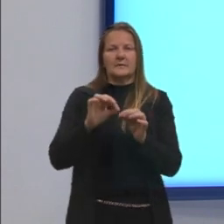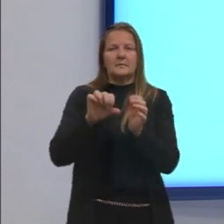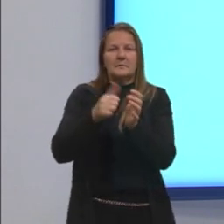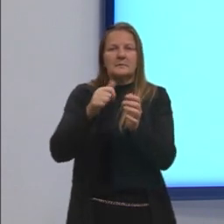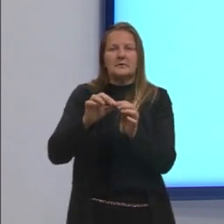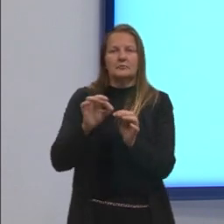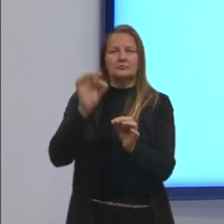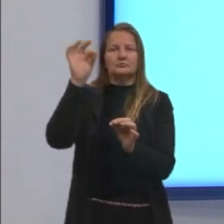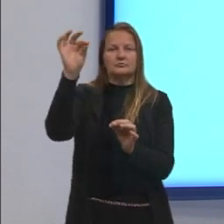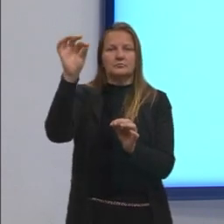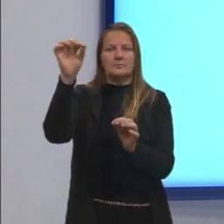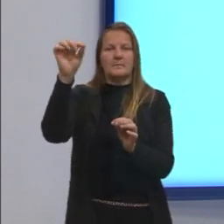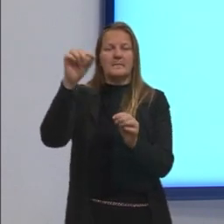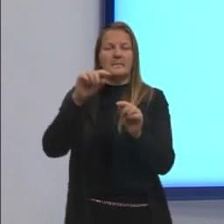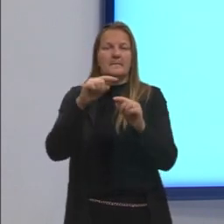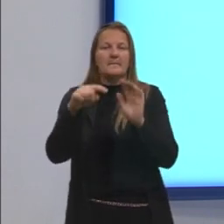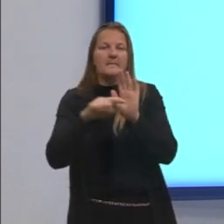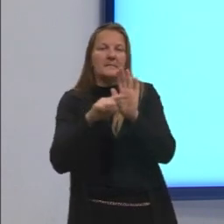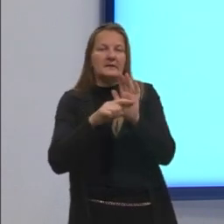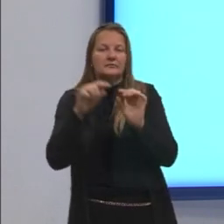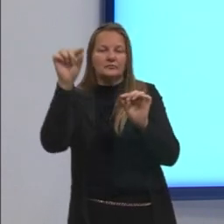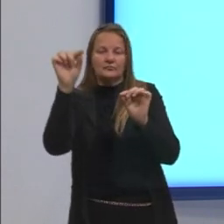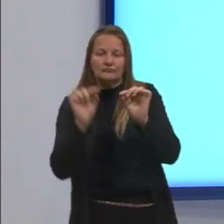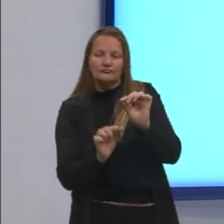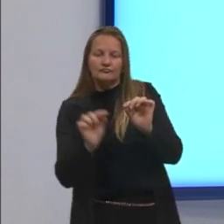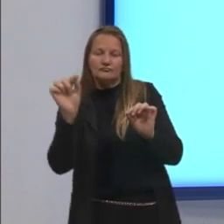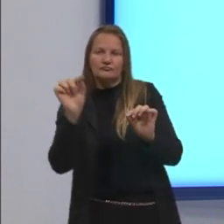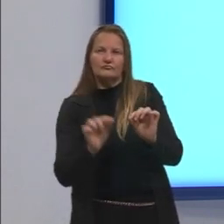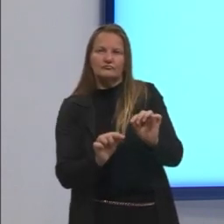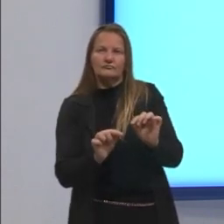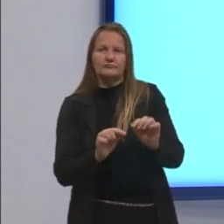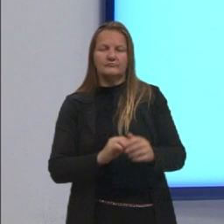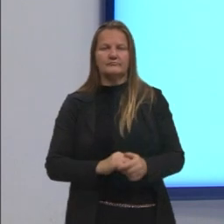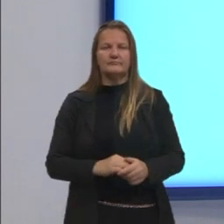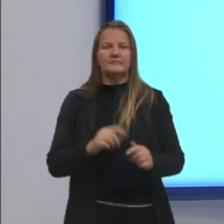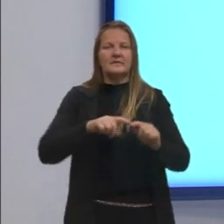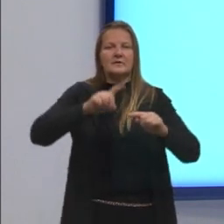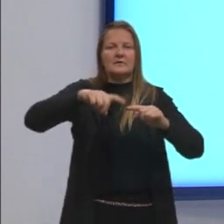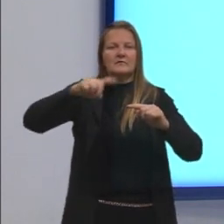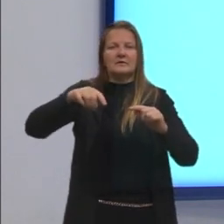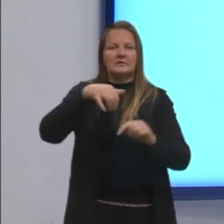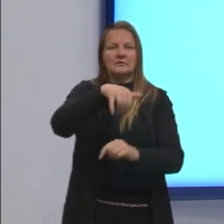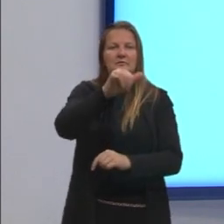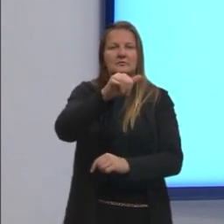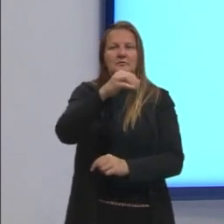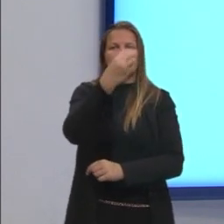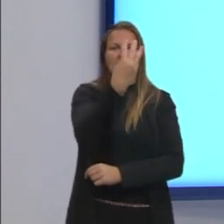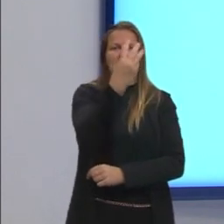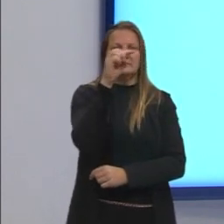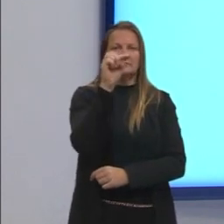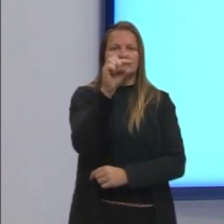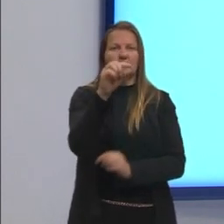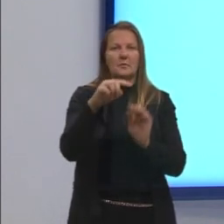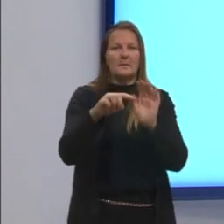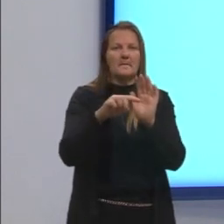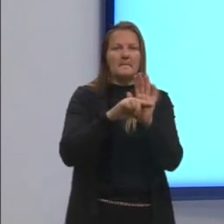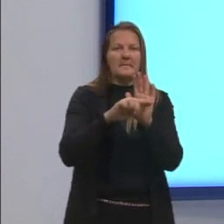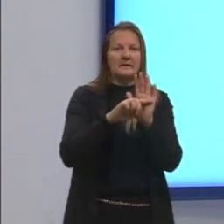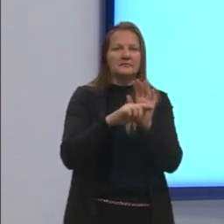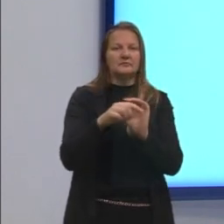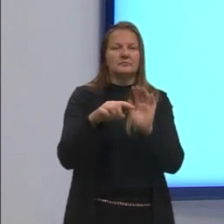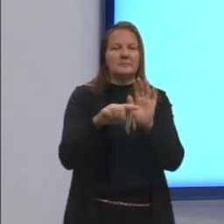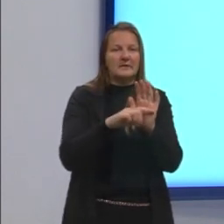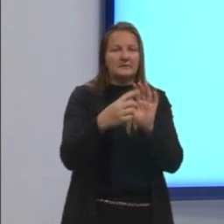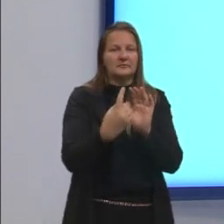menos o ponto que tá lá embaixo então a variação do Y 3.000 menos